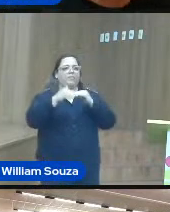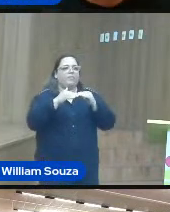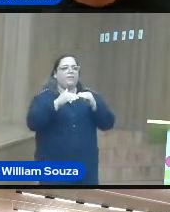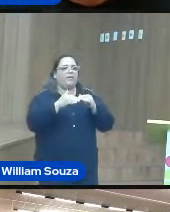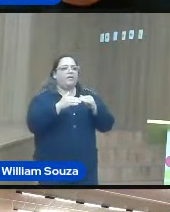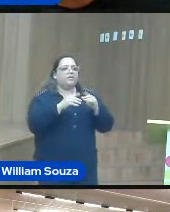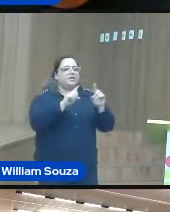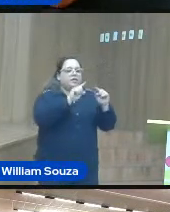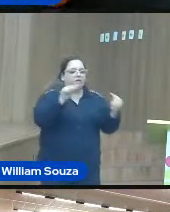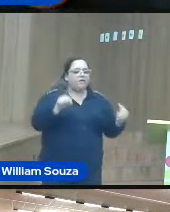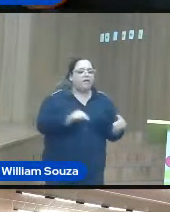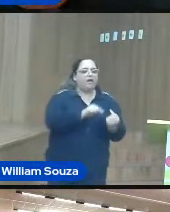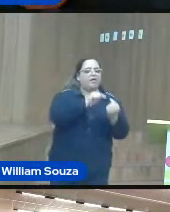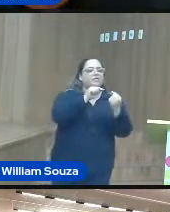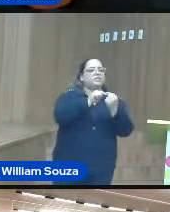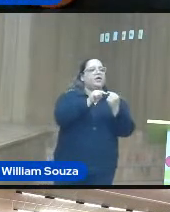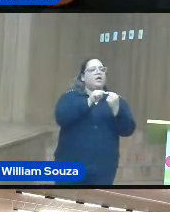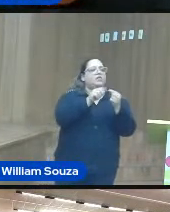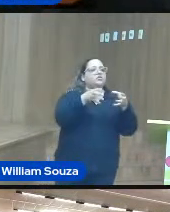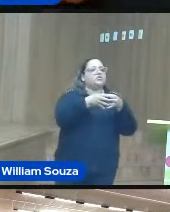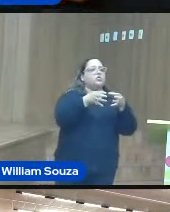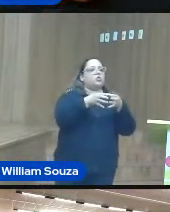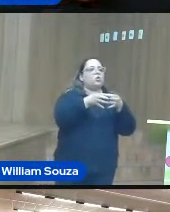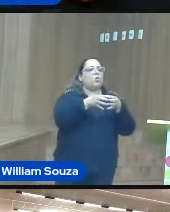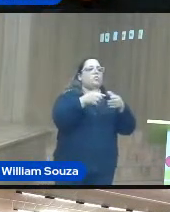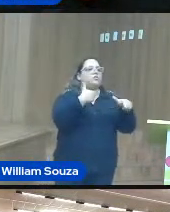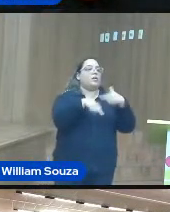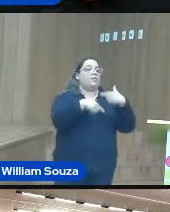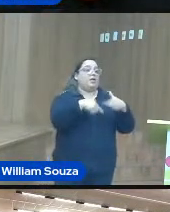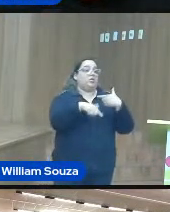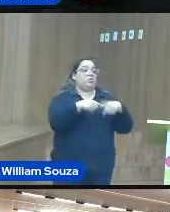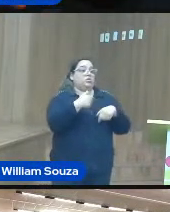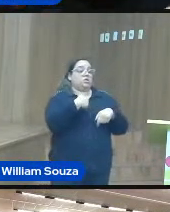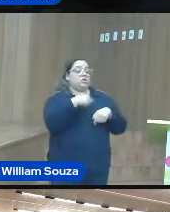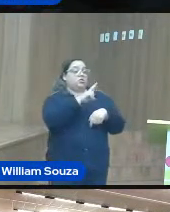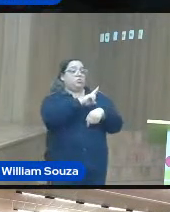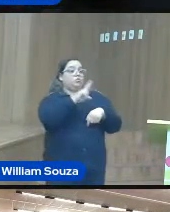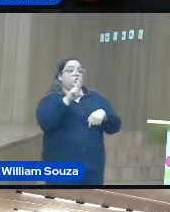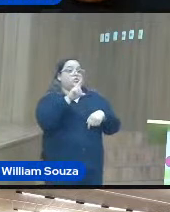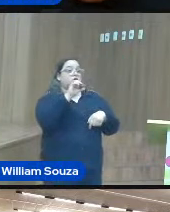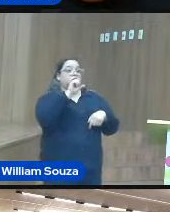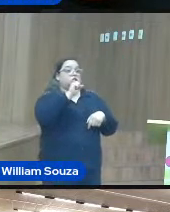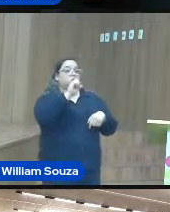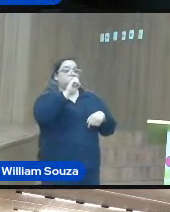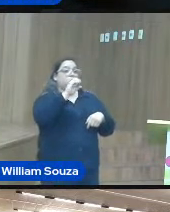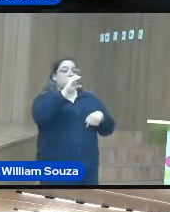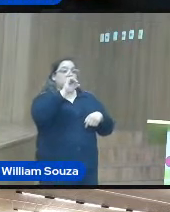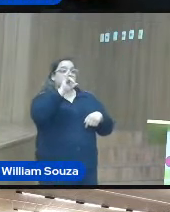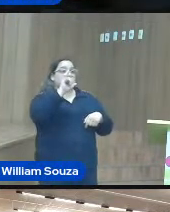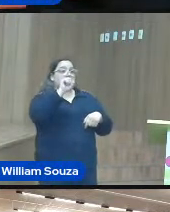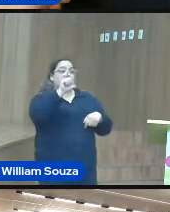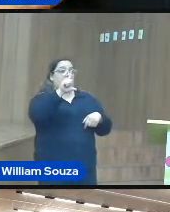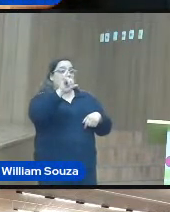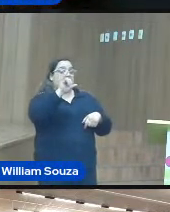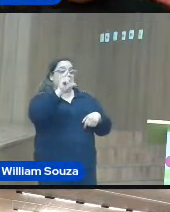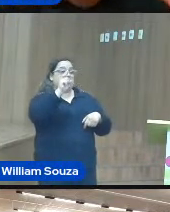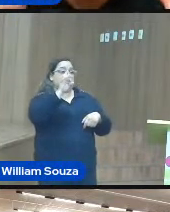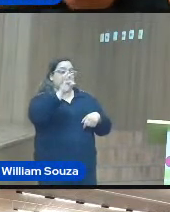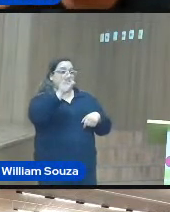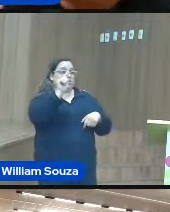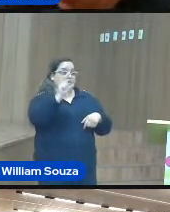trabalhadoras, que eu chamo aqui de socialistas. Quer dizer, essa utopia do progresso e